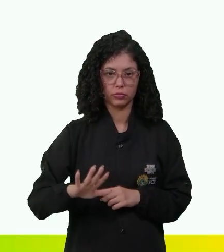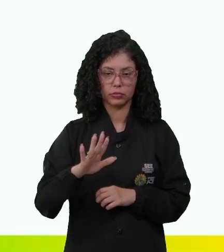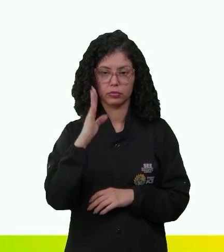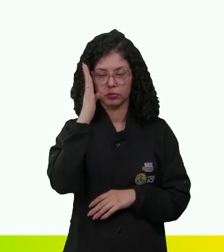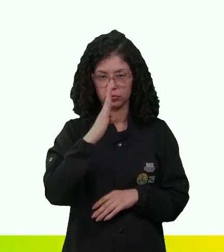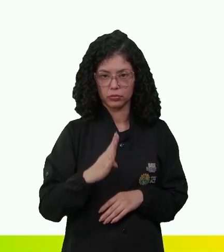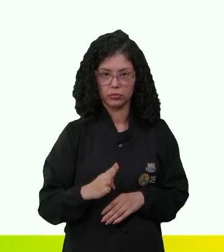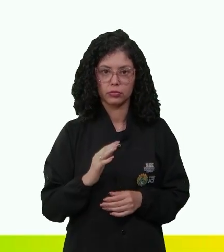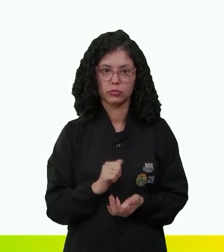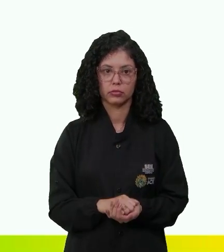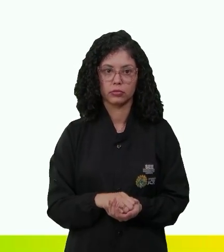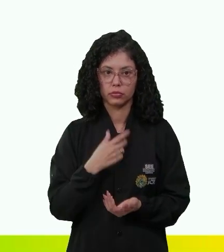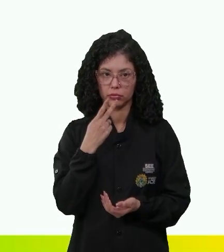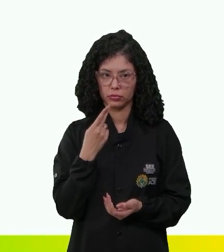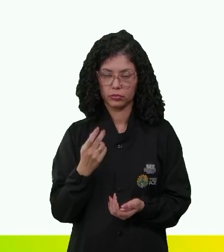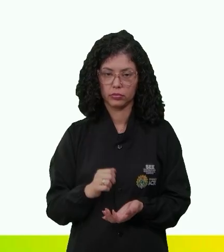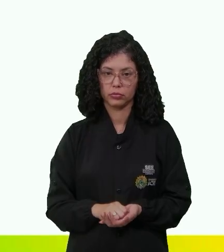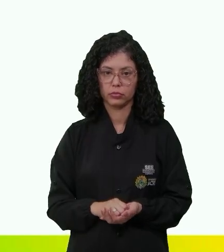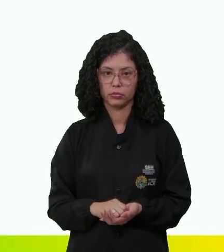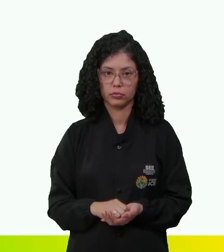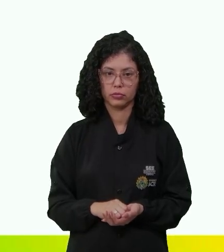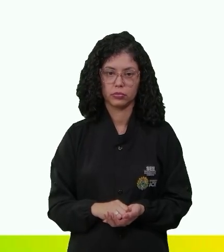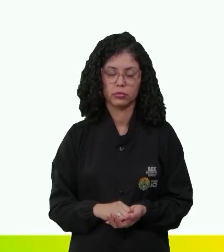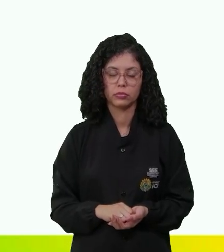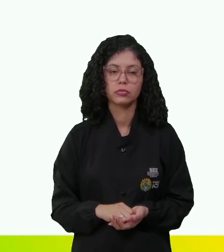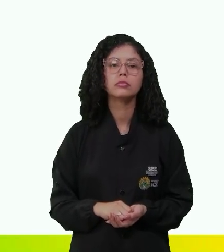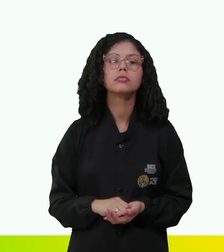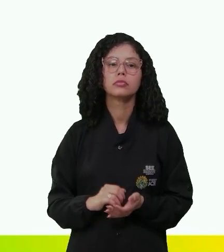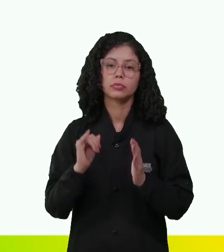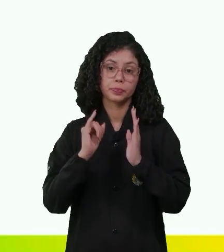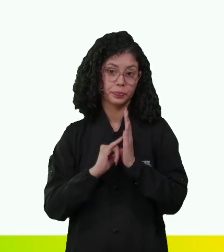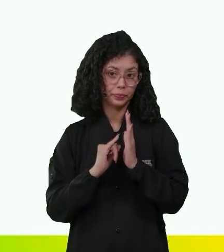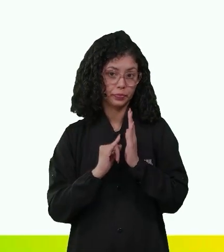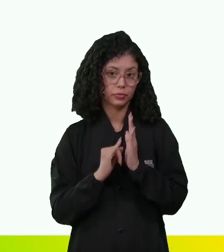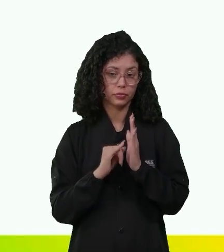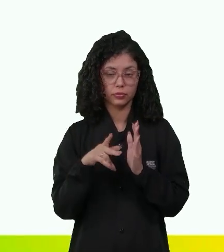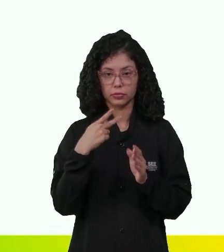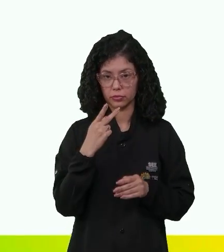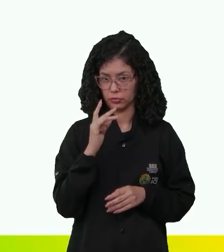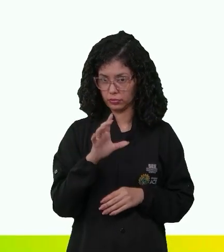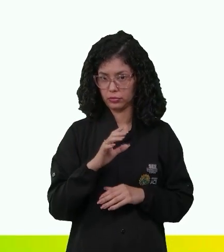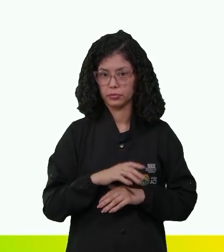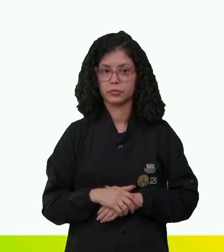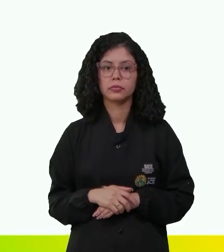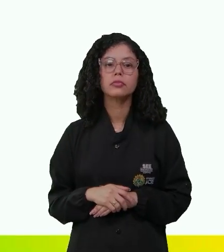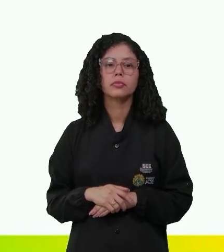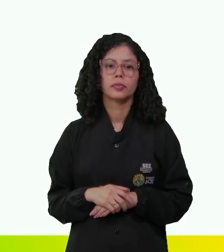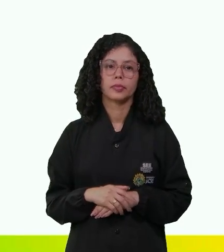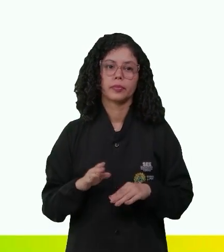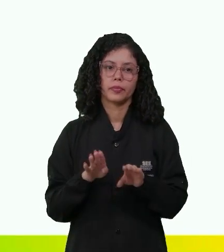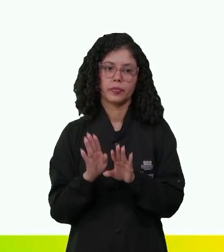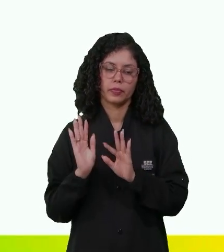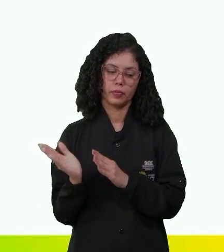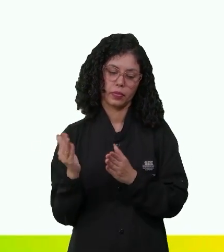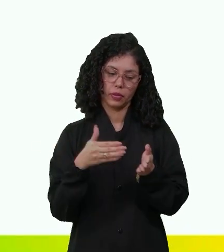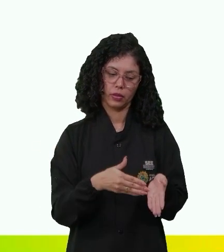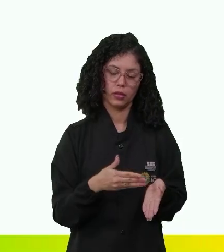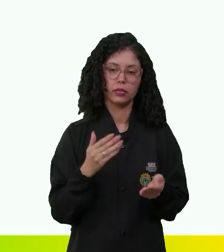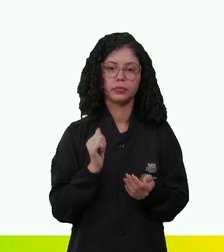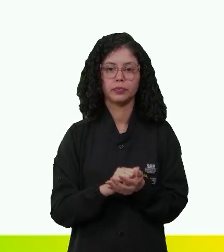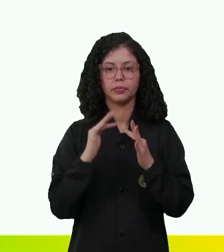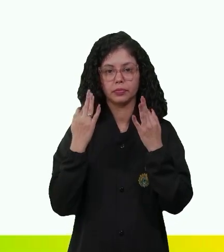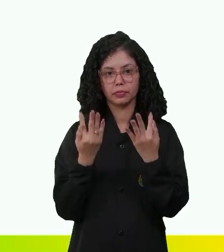brasileiro. Agora falando de uma forma mais institucional, digamos assim. A vinda da família real